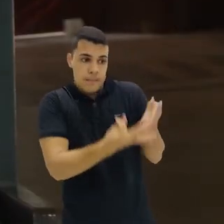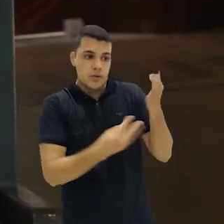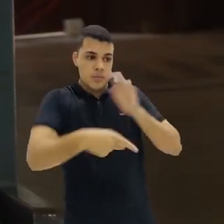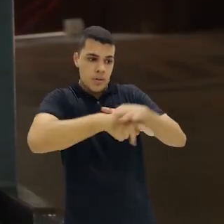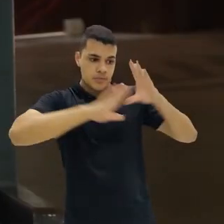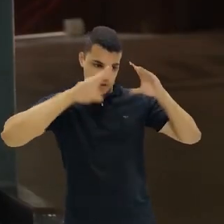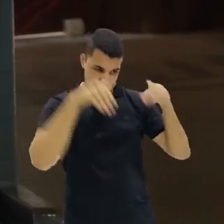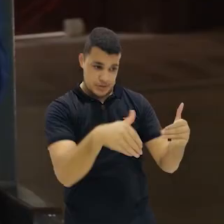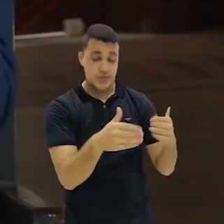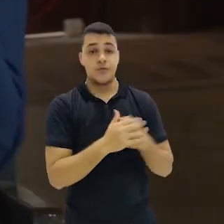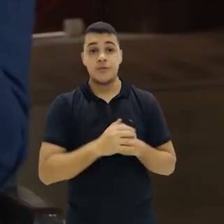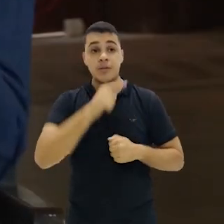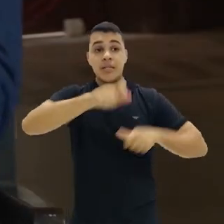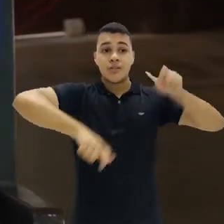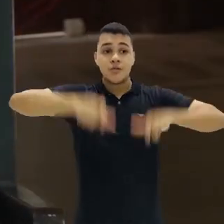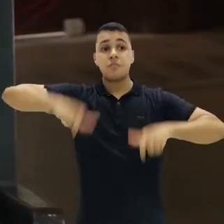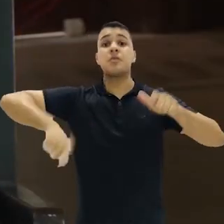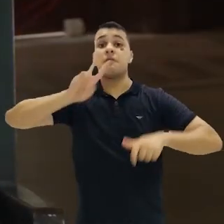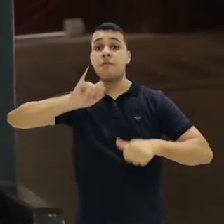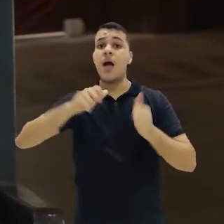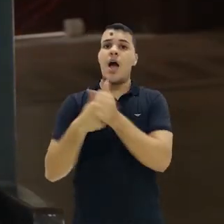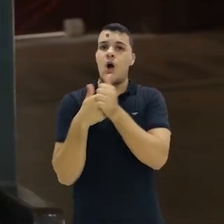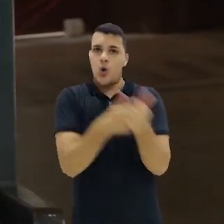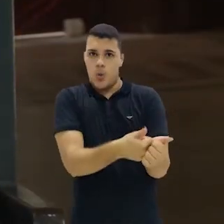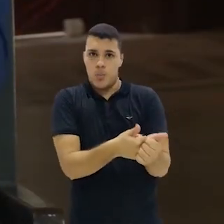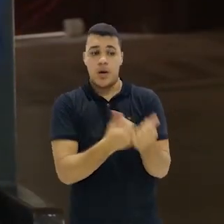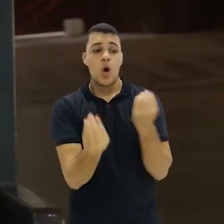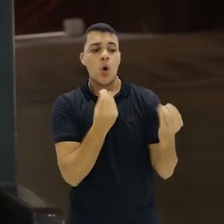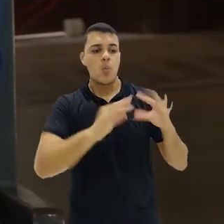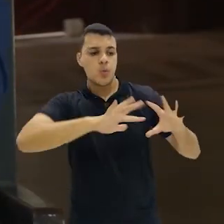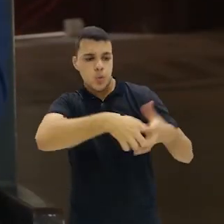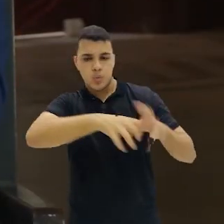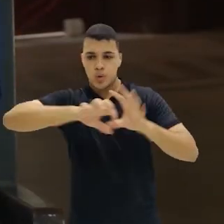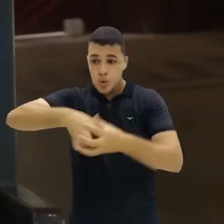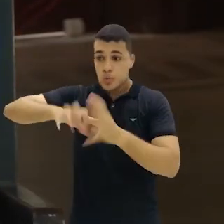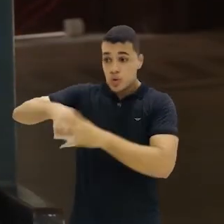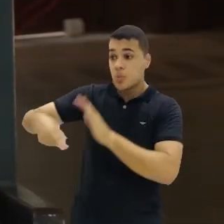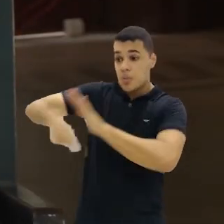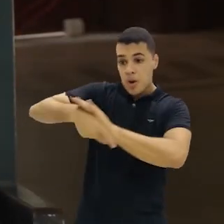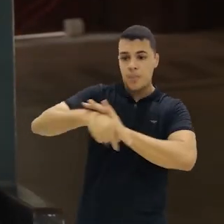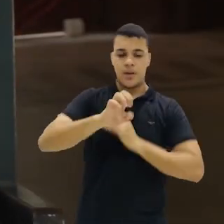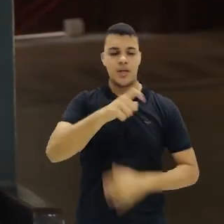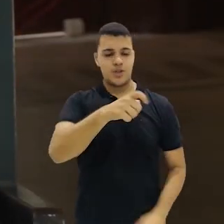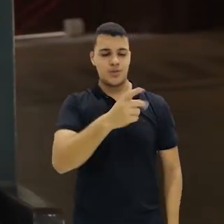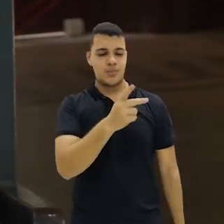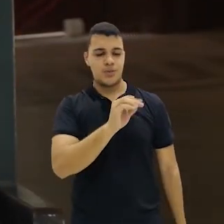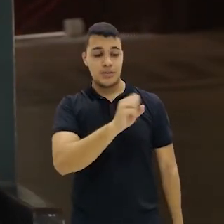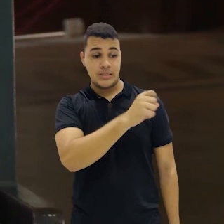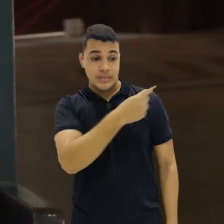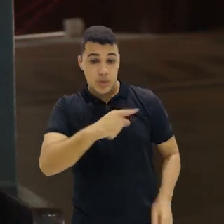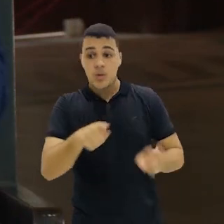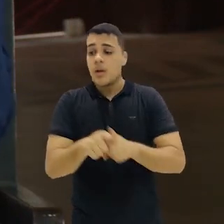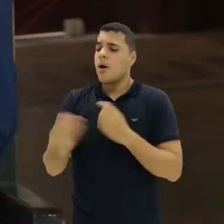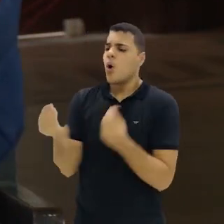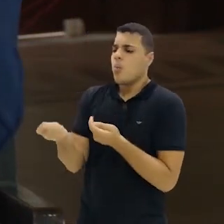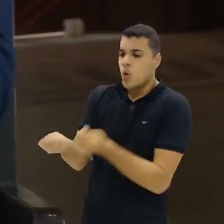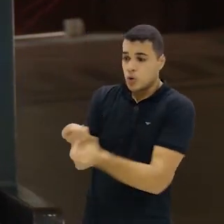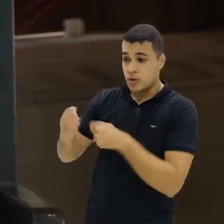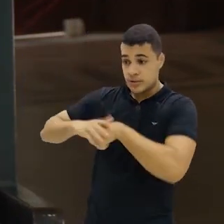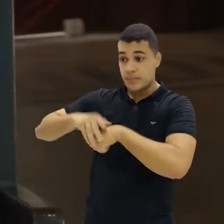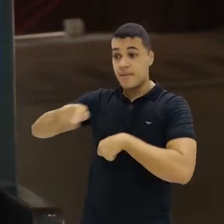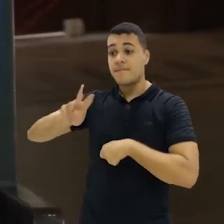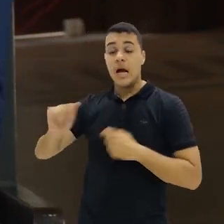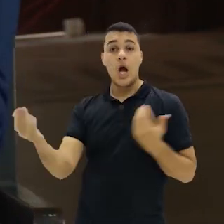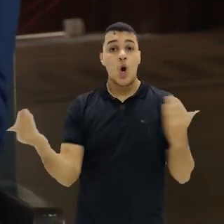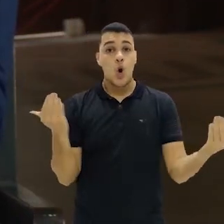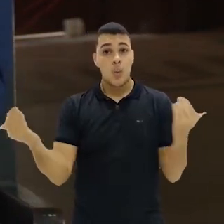de exposição ou os grupos de tratamento de controle são comparados em termos dos desfechos de doença para que eu veja qual foi